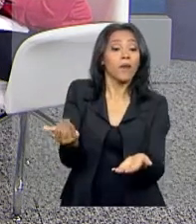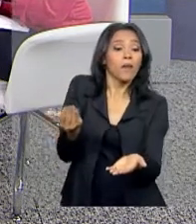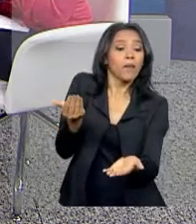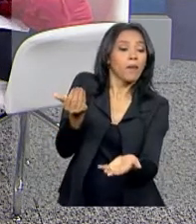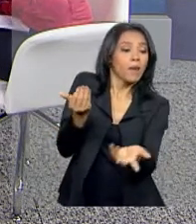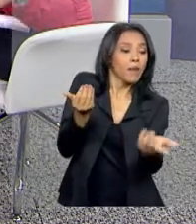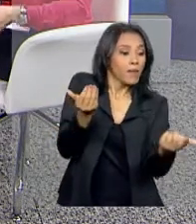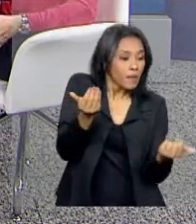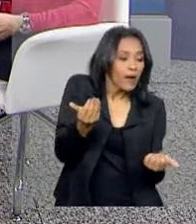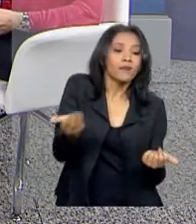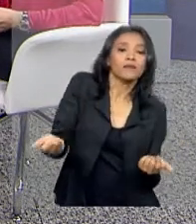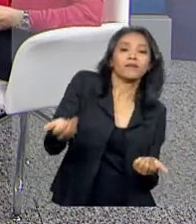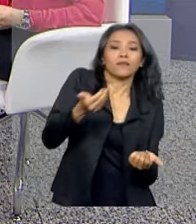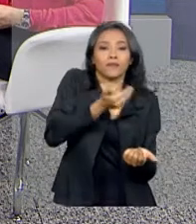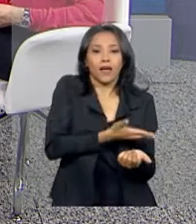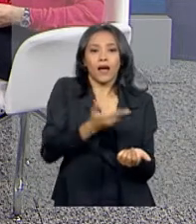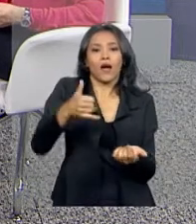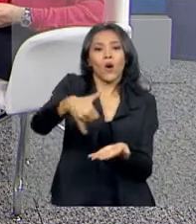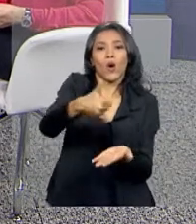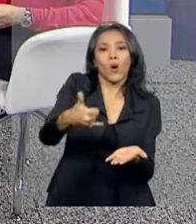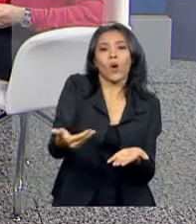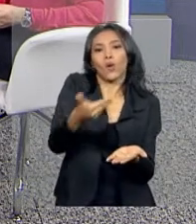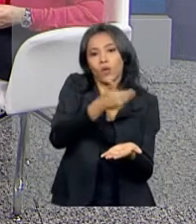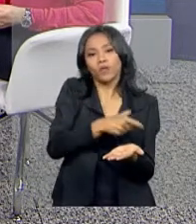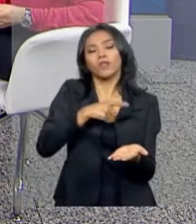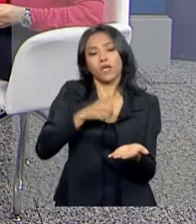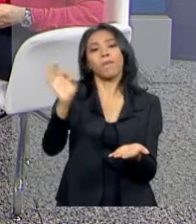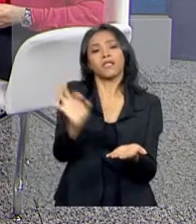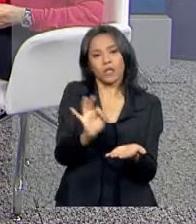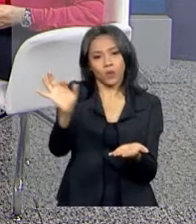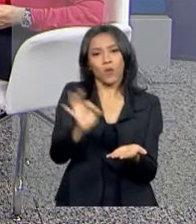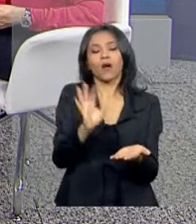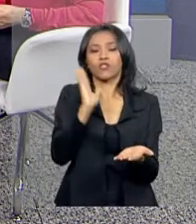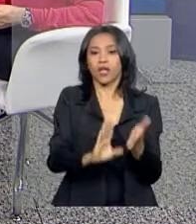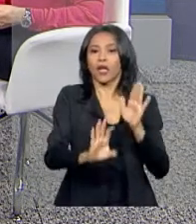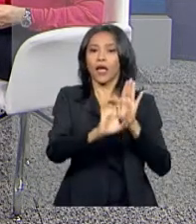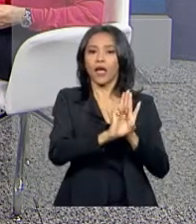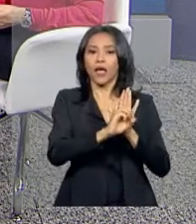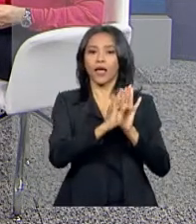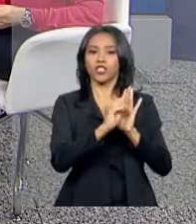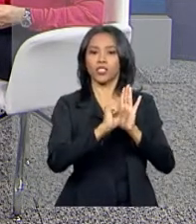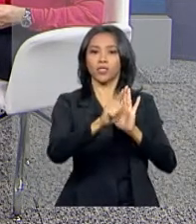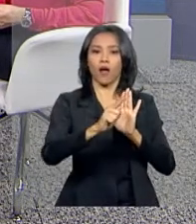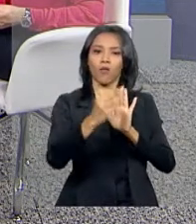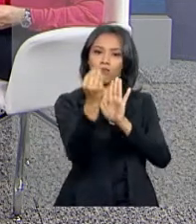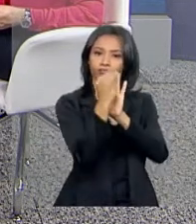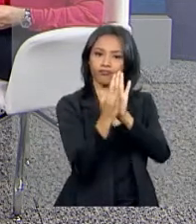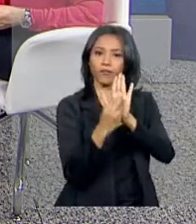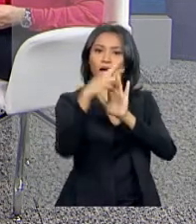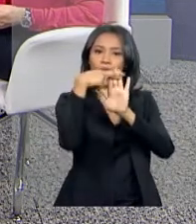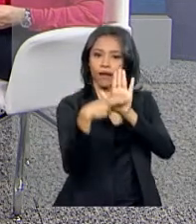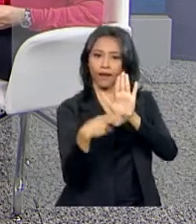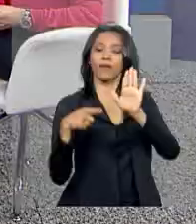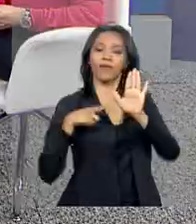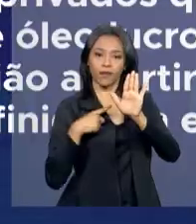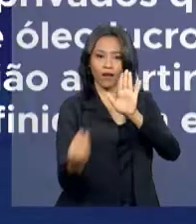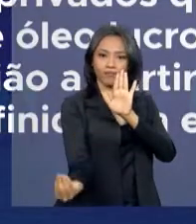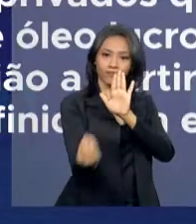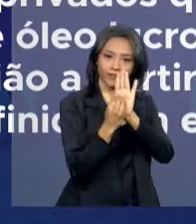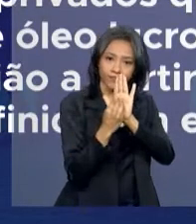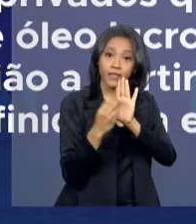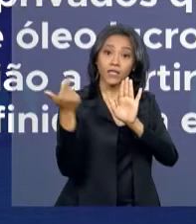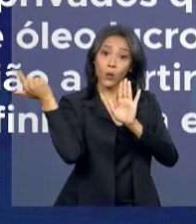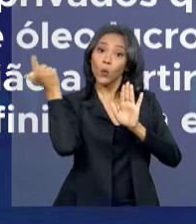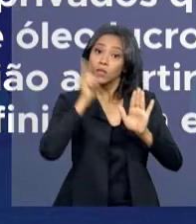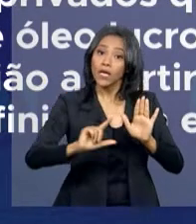para a união a partir de um percentual mínimo definido em edital que são aqueles percentuais que tinham ali então vence o leilão